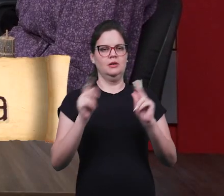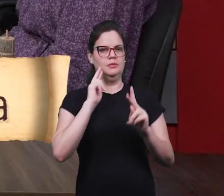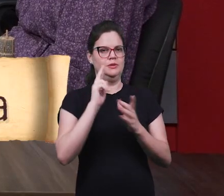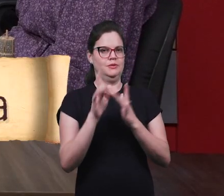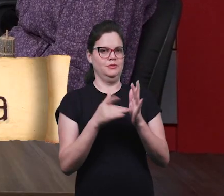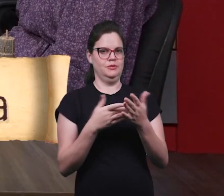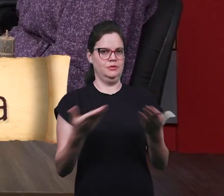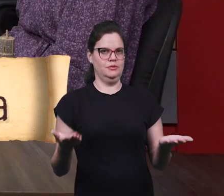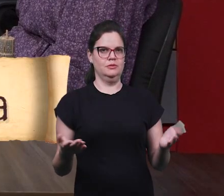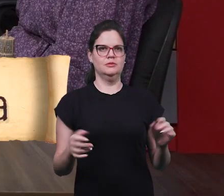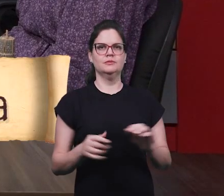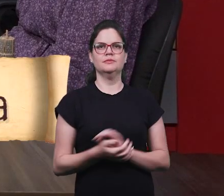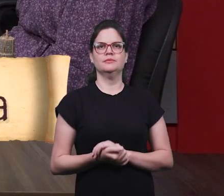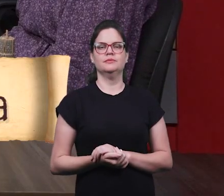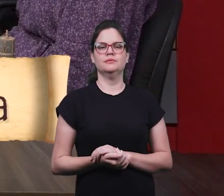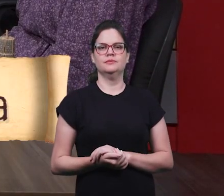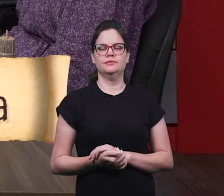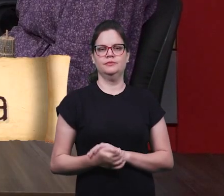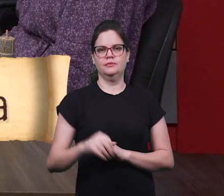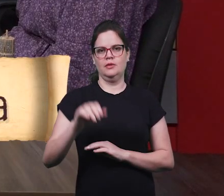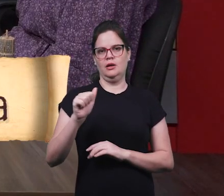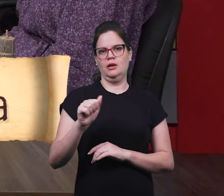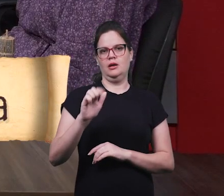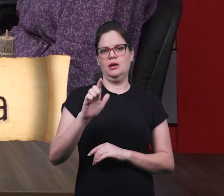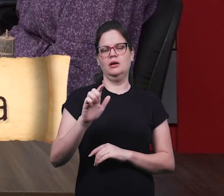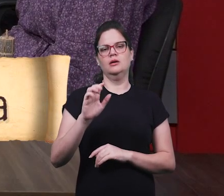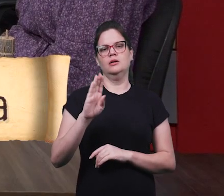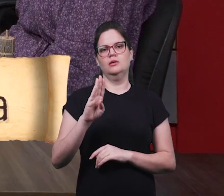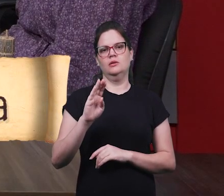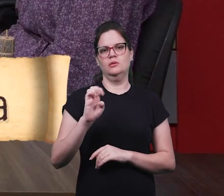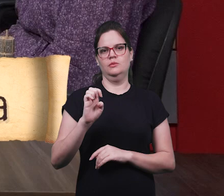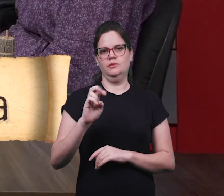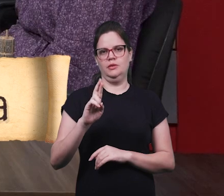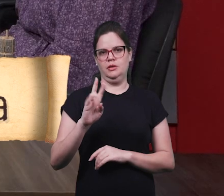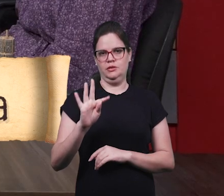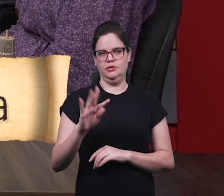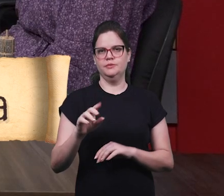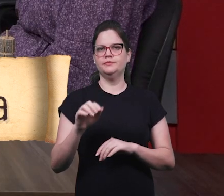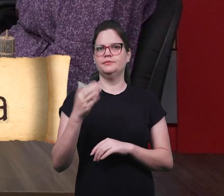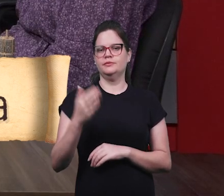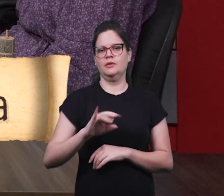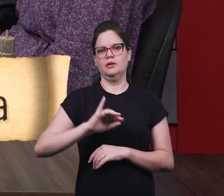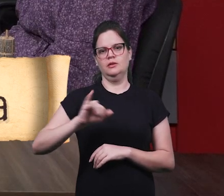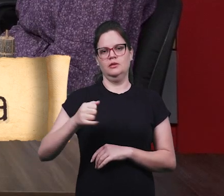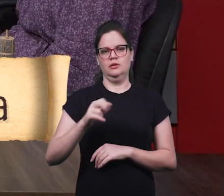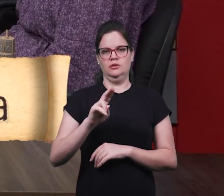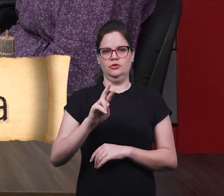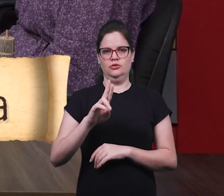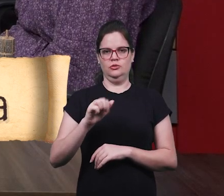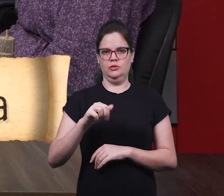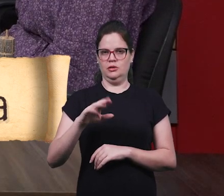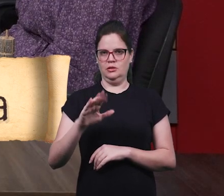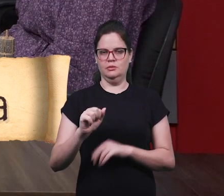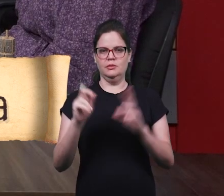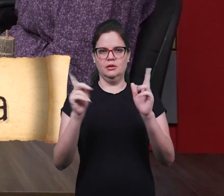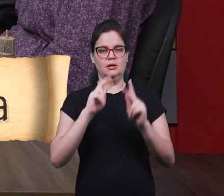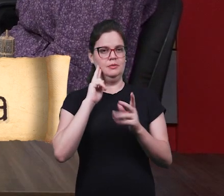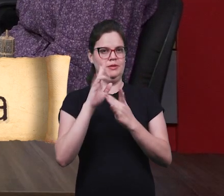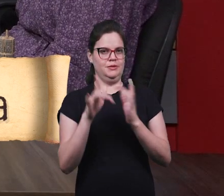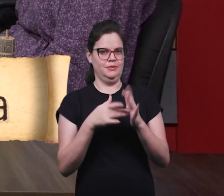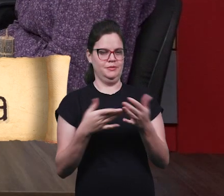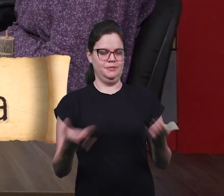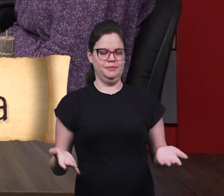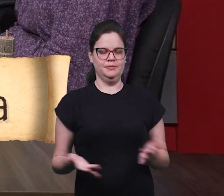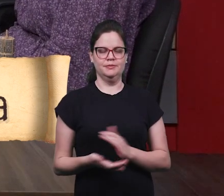do Senhor a todos. Senhor. Doutor Alberto, paz do Senhor. Paz do Senhor. Doutora Jurama, paz do Senhor. Paz do